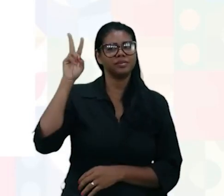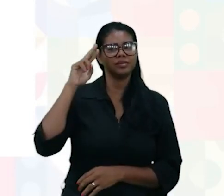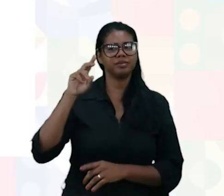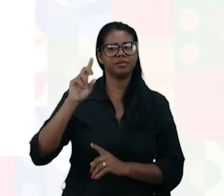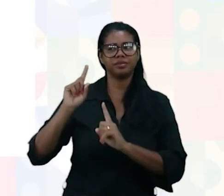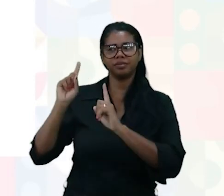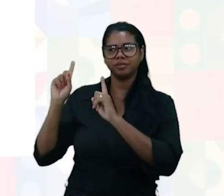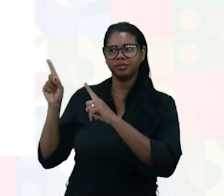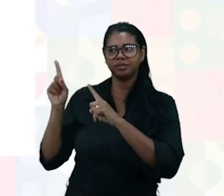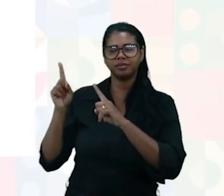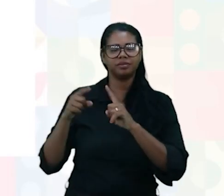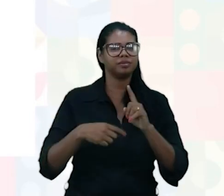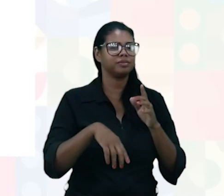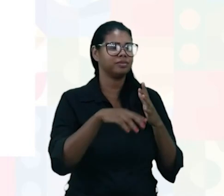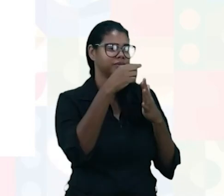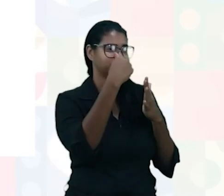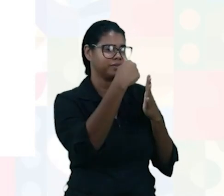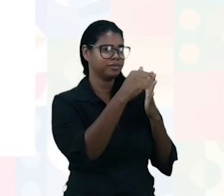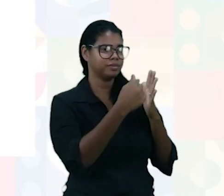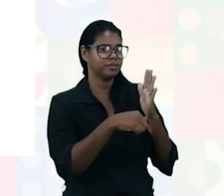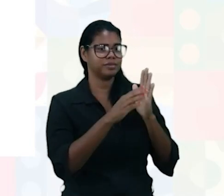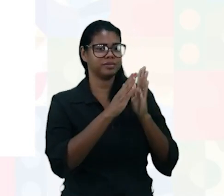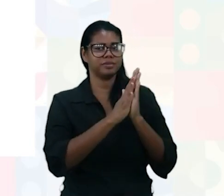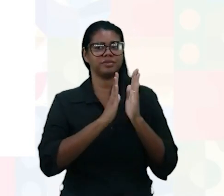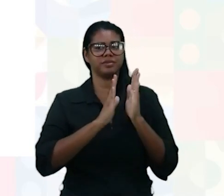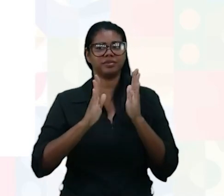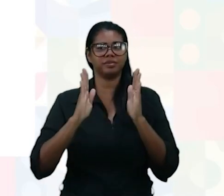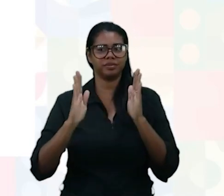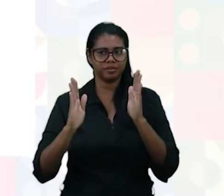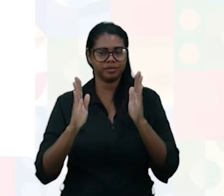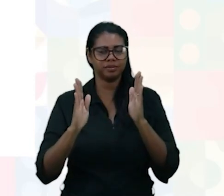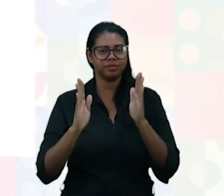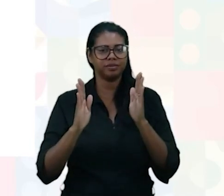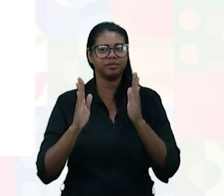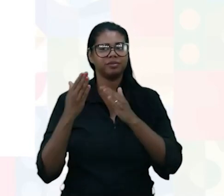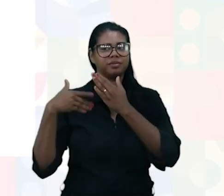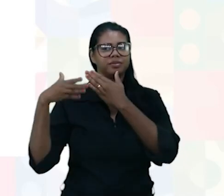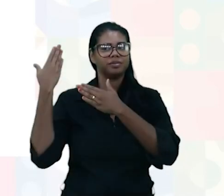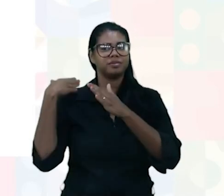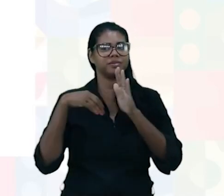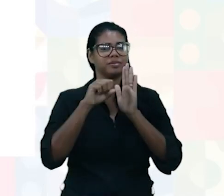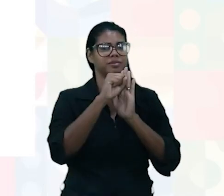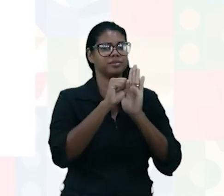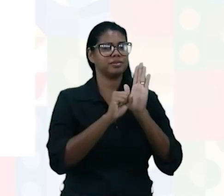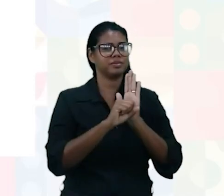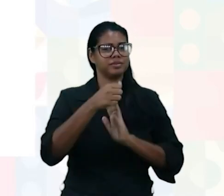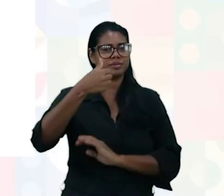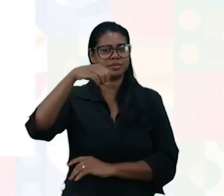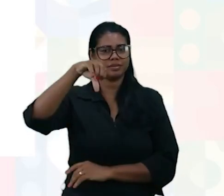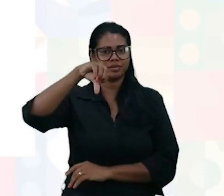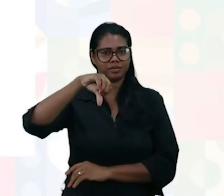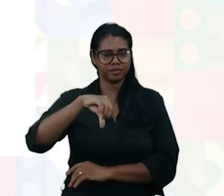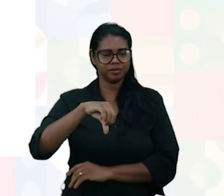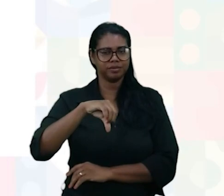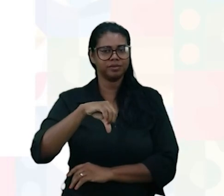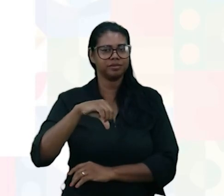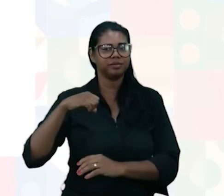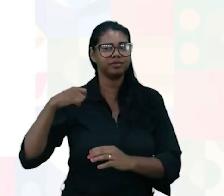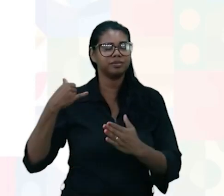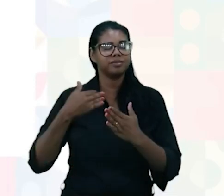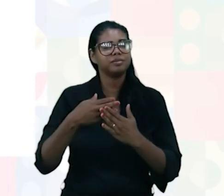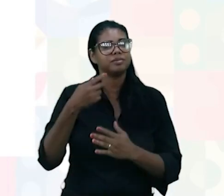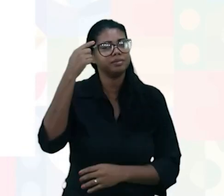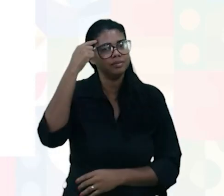a classificação bibliográfica principal, criada lá no século XIX pelo Melville Dewey, ela vai ser